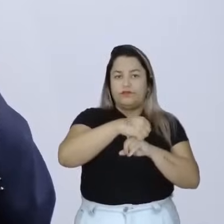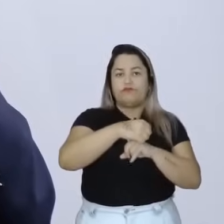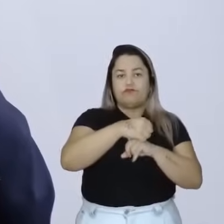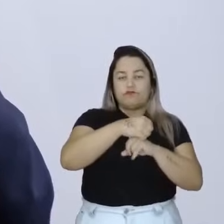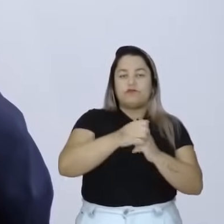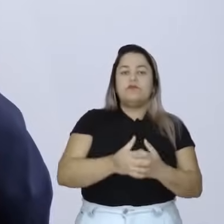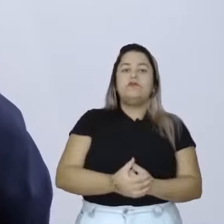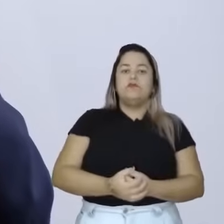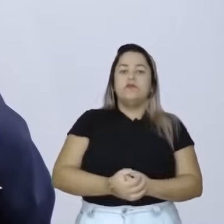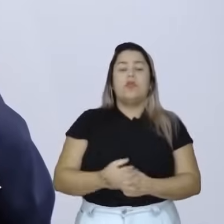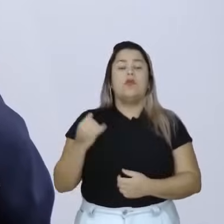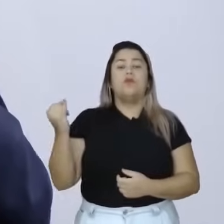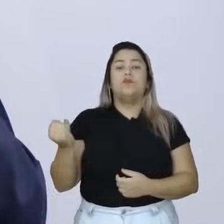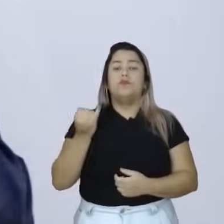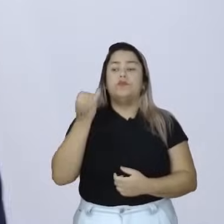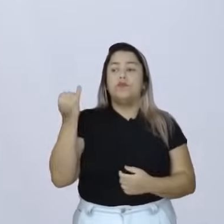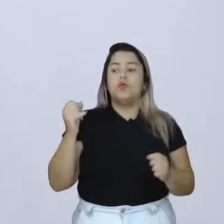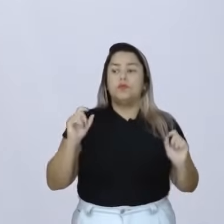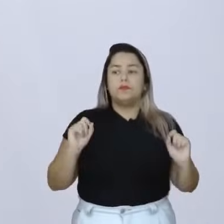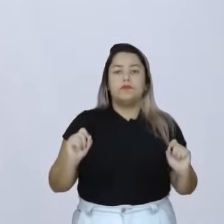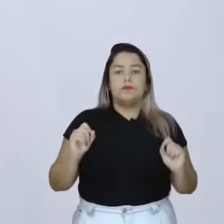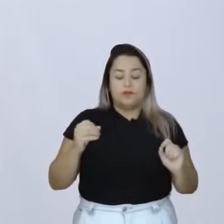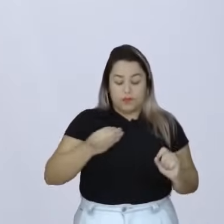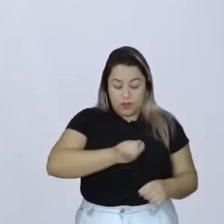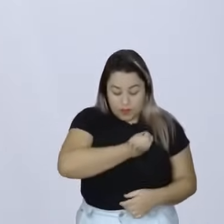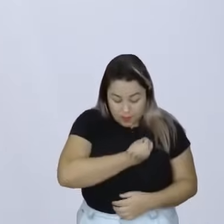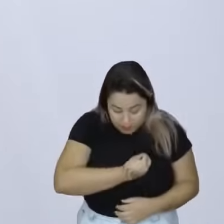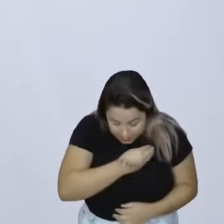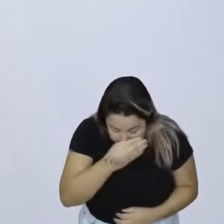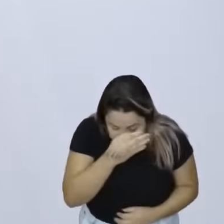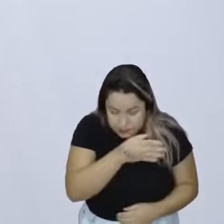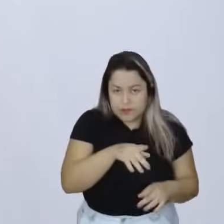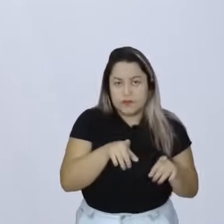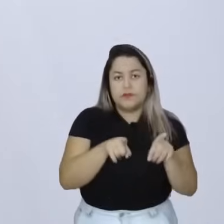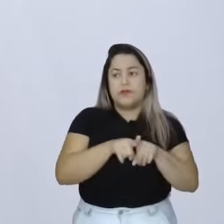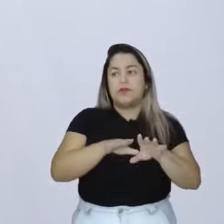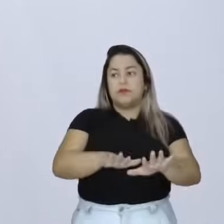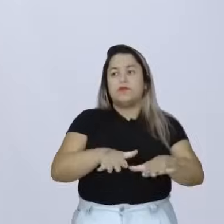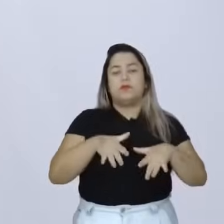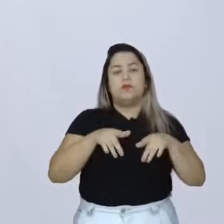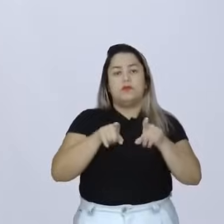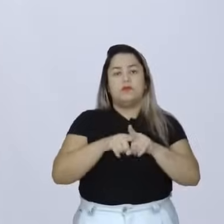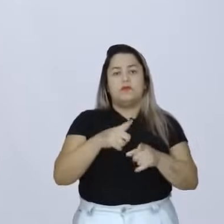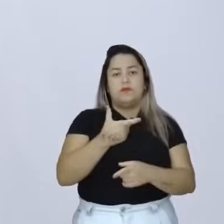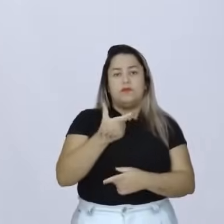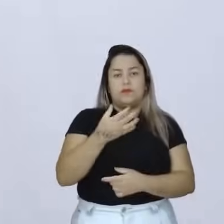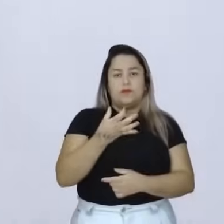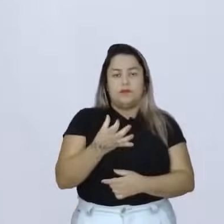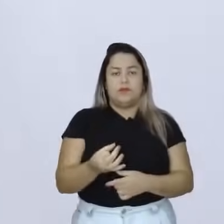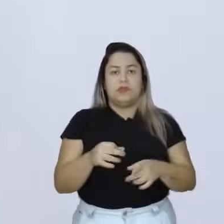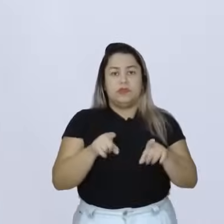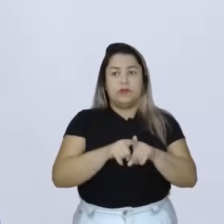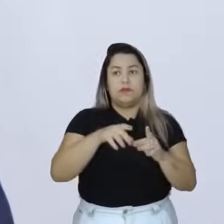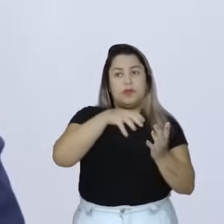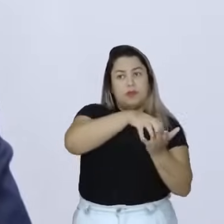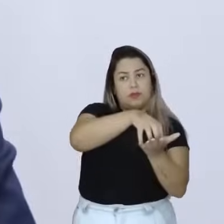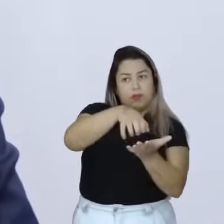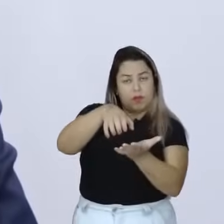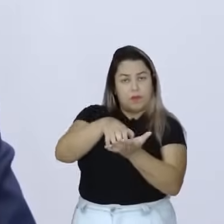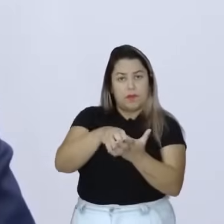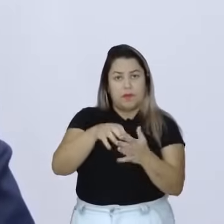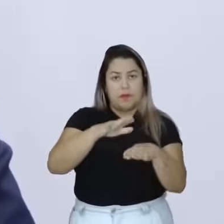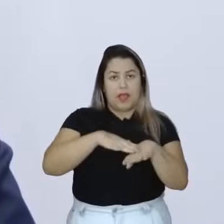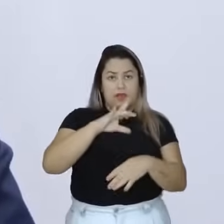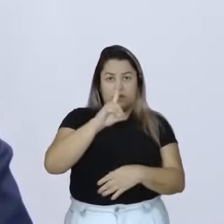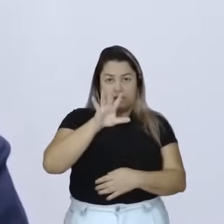eixo fundamental foi a participação das plenárias. Nós fizemos 26 plenárias territoriais, mais o